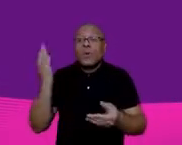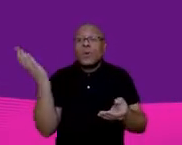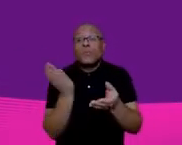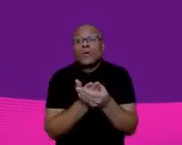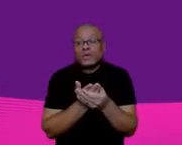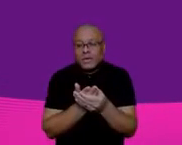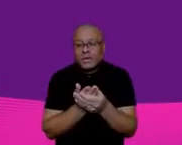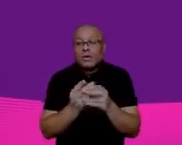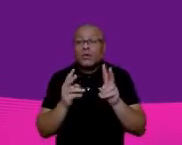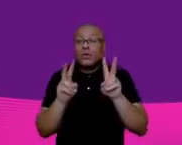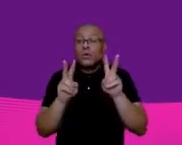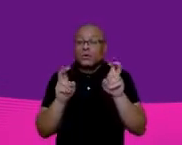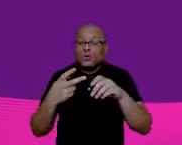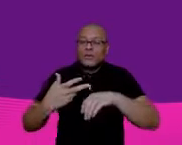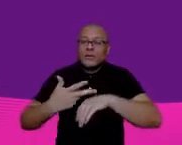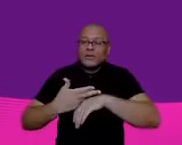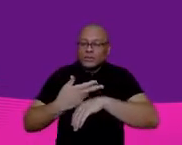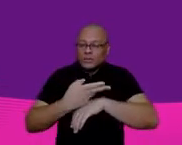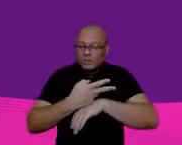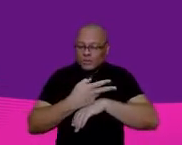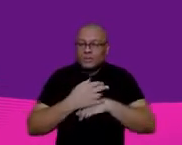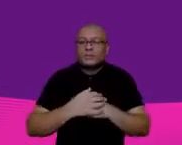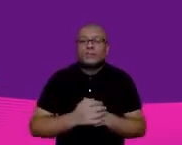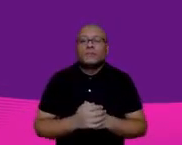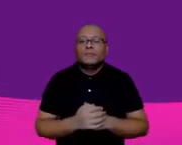à cirurgia.